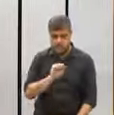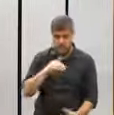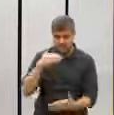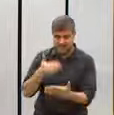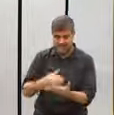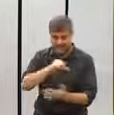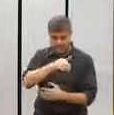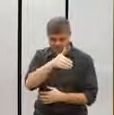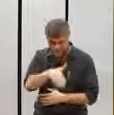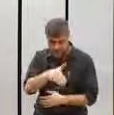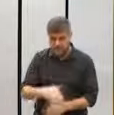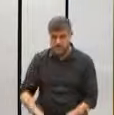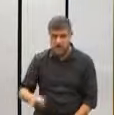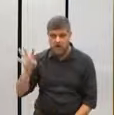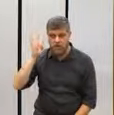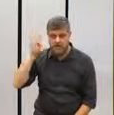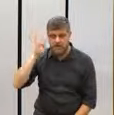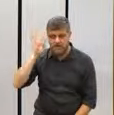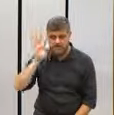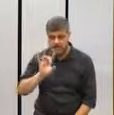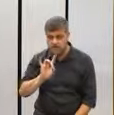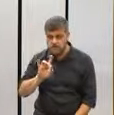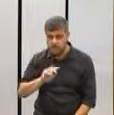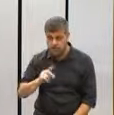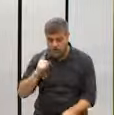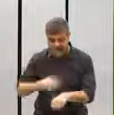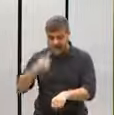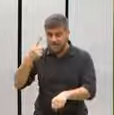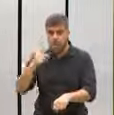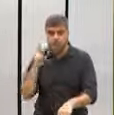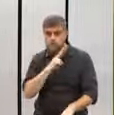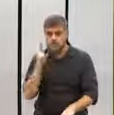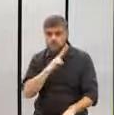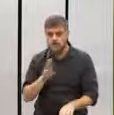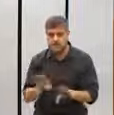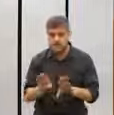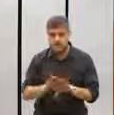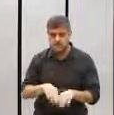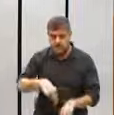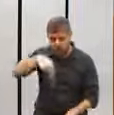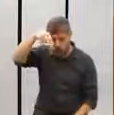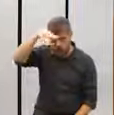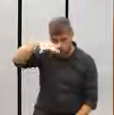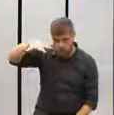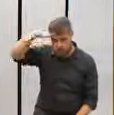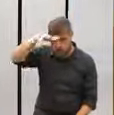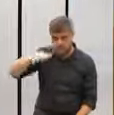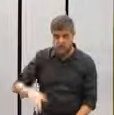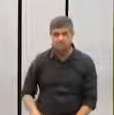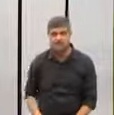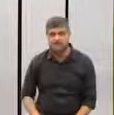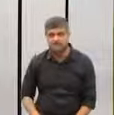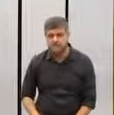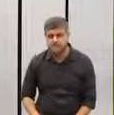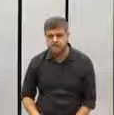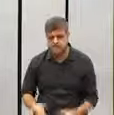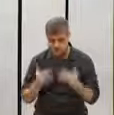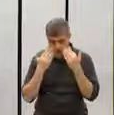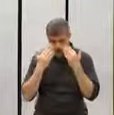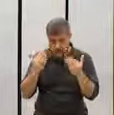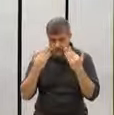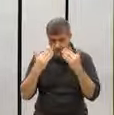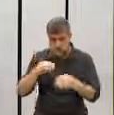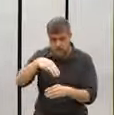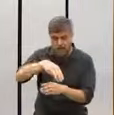9h30. Na quarta-feira, o atendimento é apenas emergencial. E já no da região norte, que é na Rua Cândido Gomide, em frente ao campo